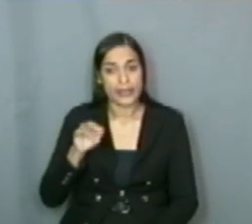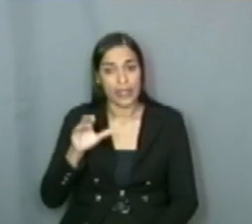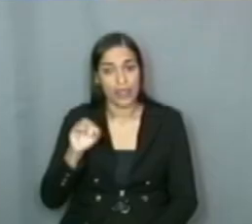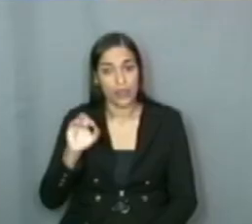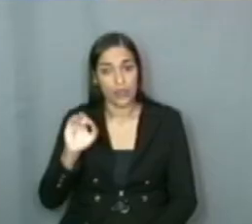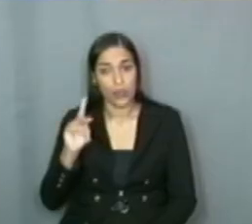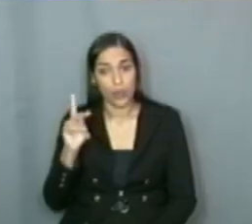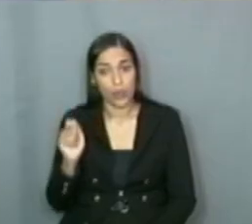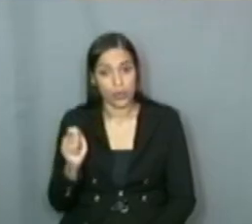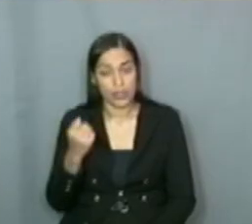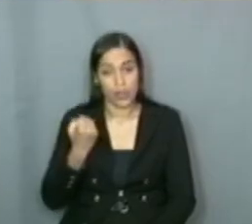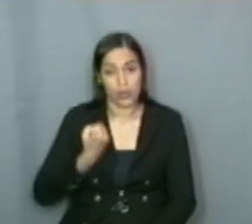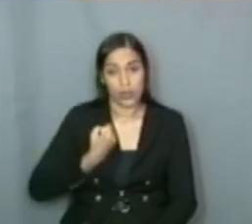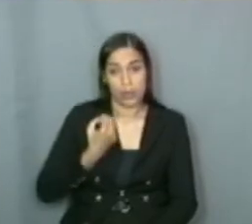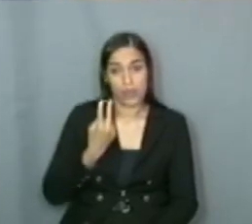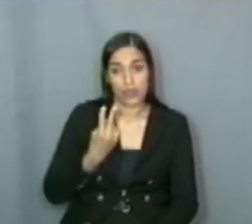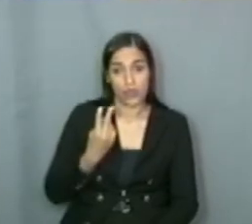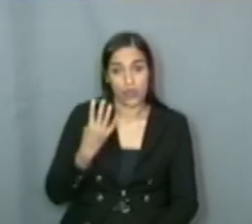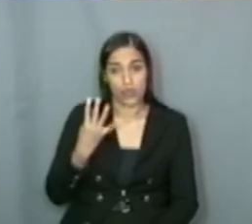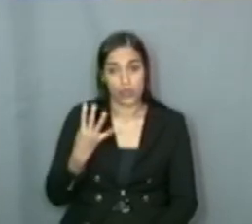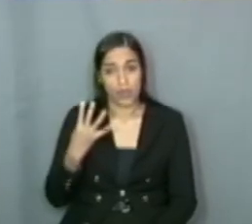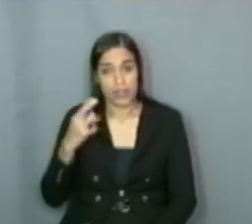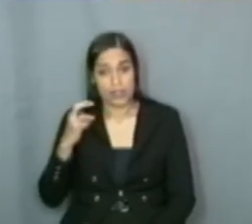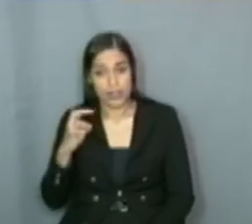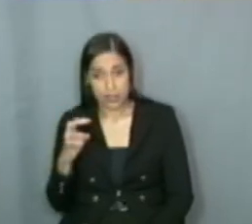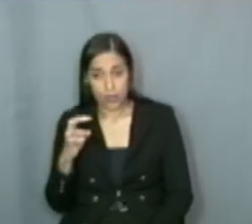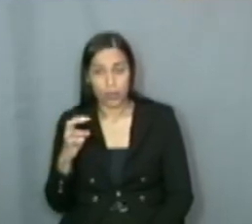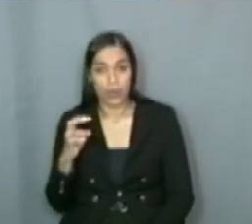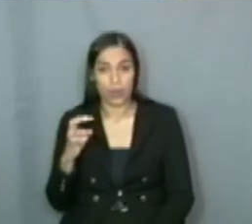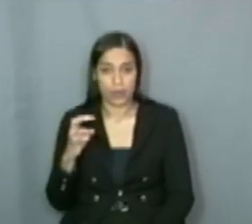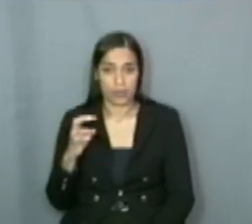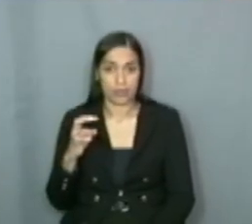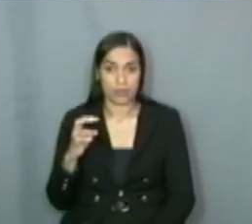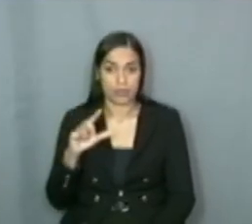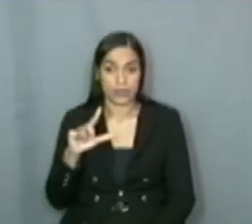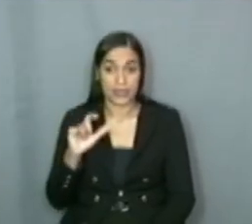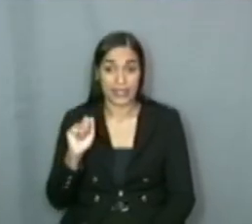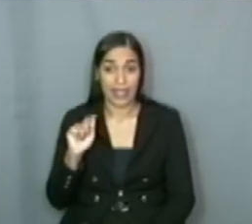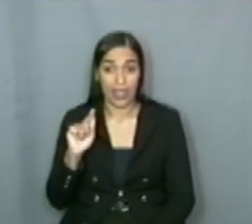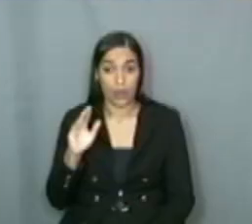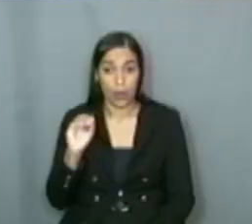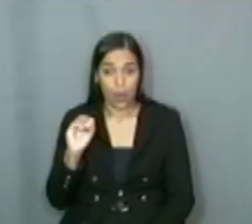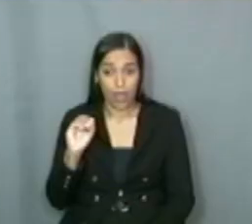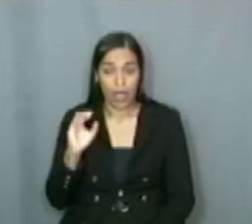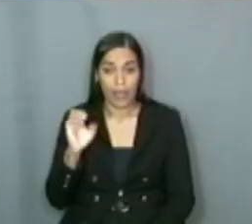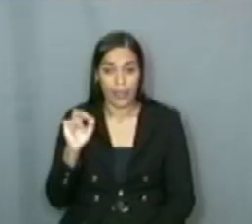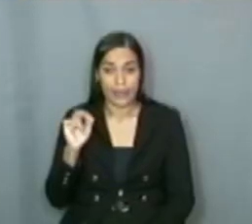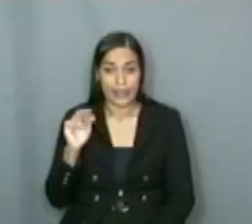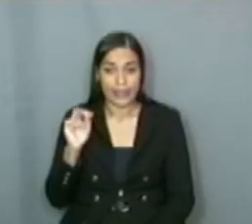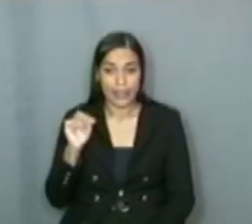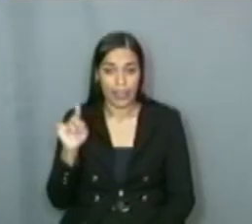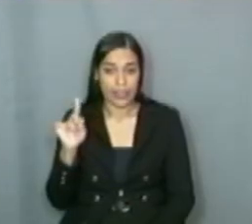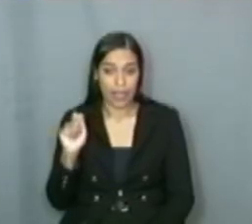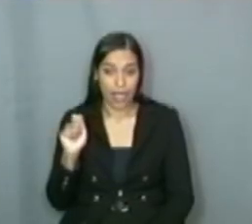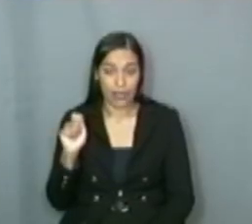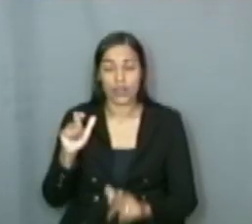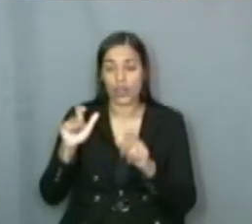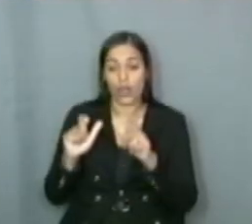número 245 ali, na altura desse número, Lagoa Encantada Coab. Vejam que eu já falei aqui de